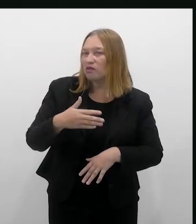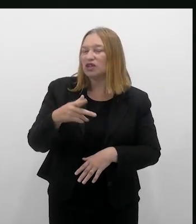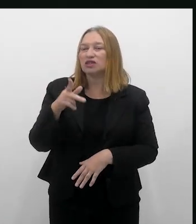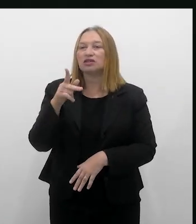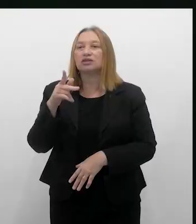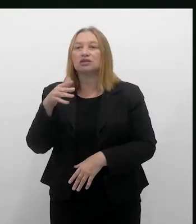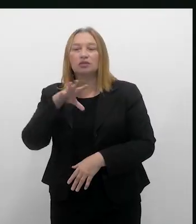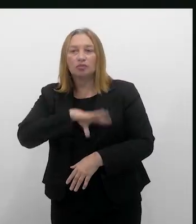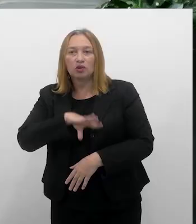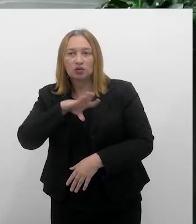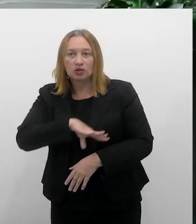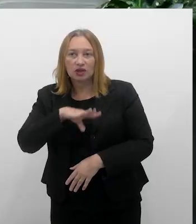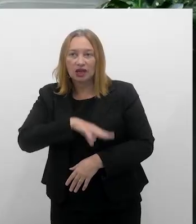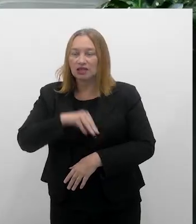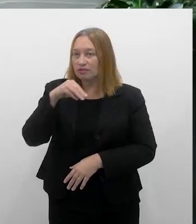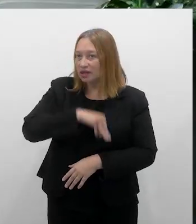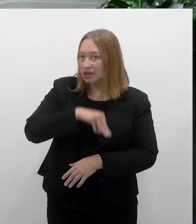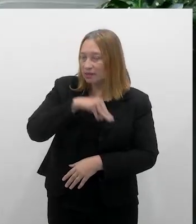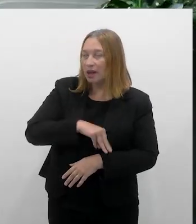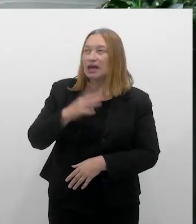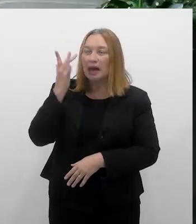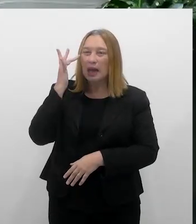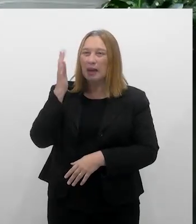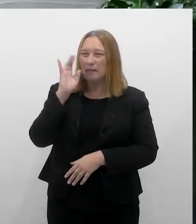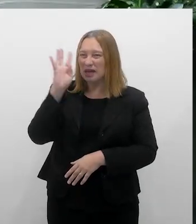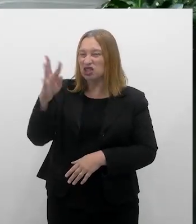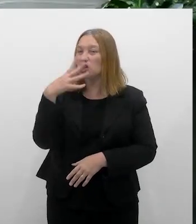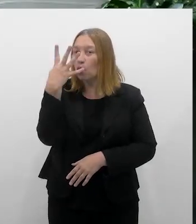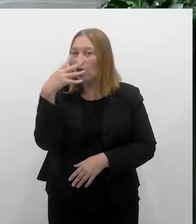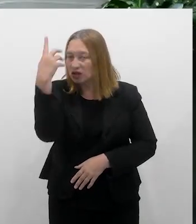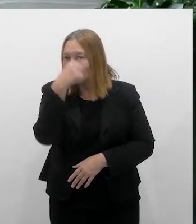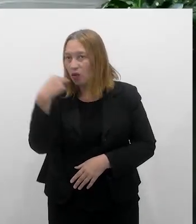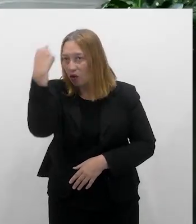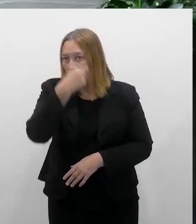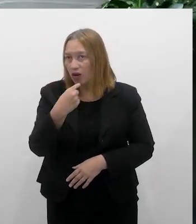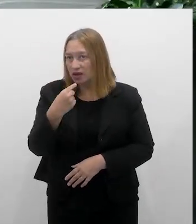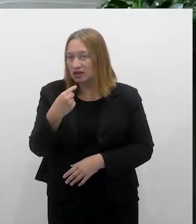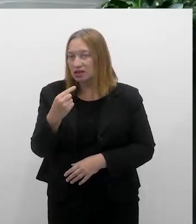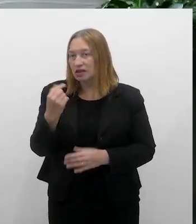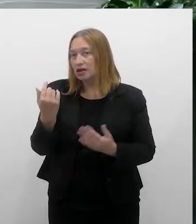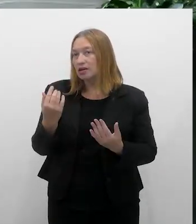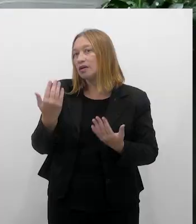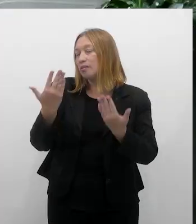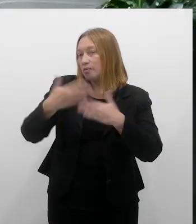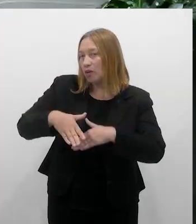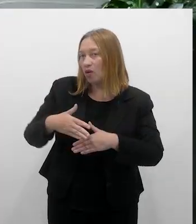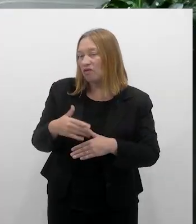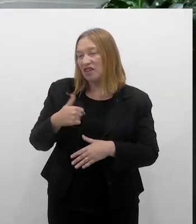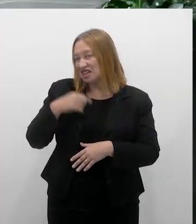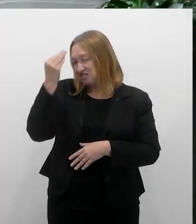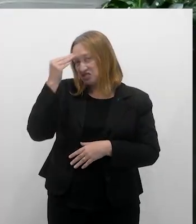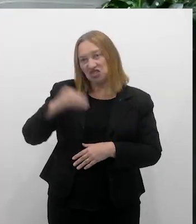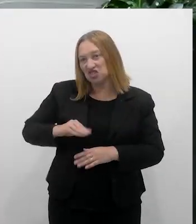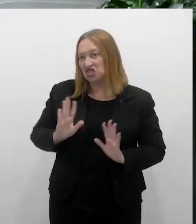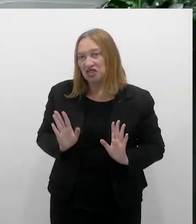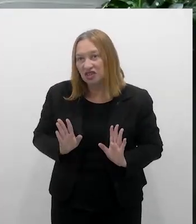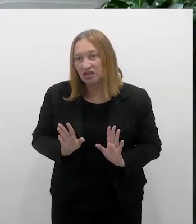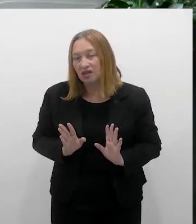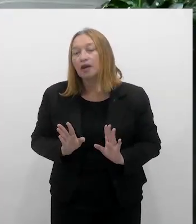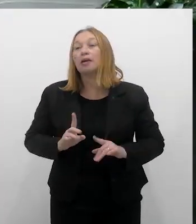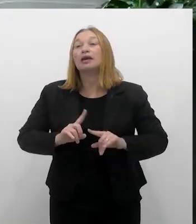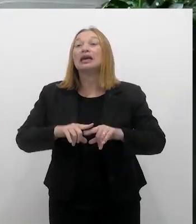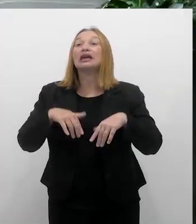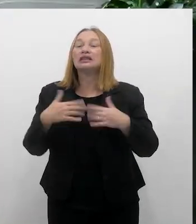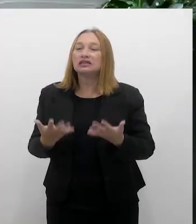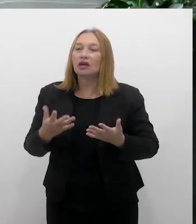e matemática em 50 40 minutos. Né? É. Você imagina ficar 4 horas fazendo uma prova. O menino, vou desistir disso, já